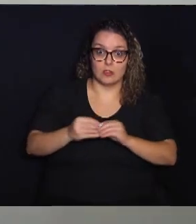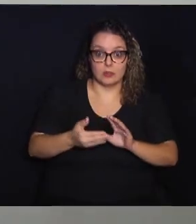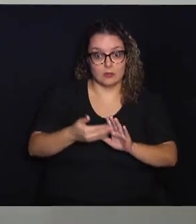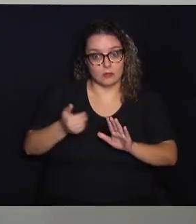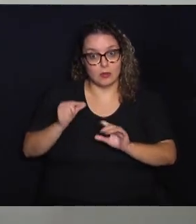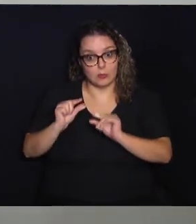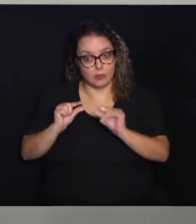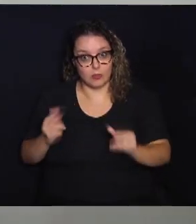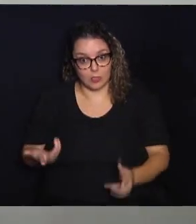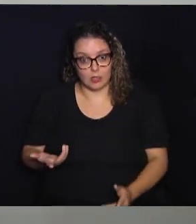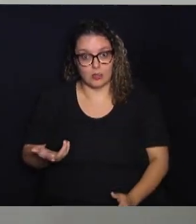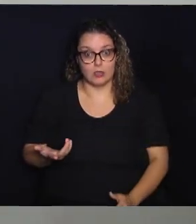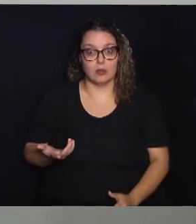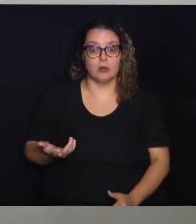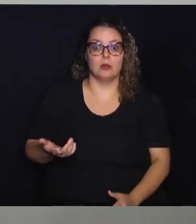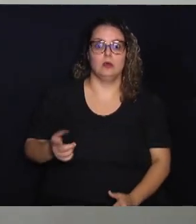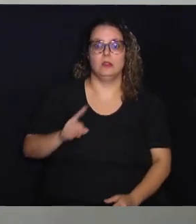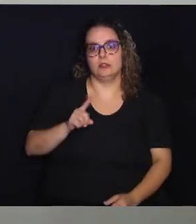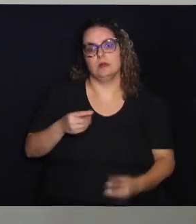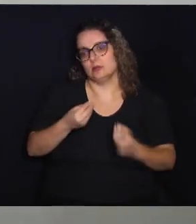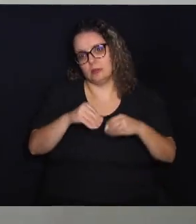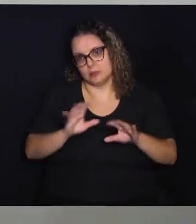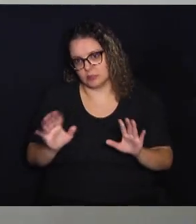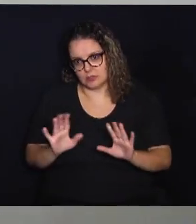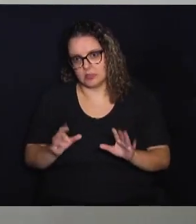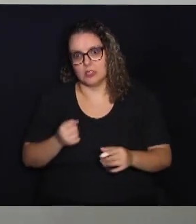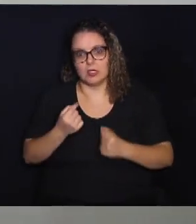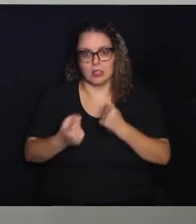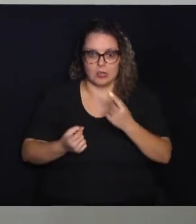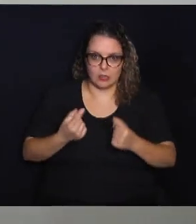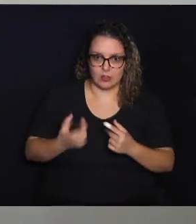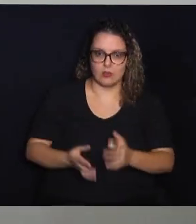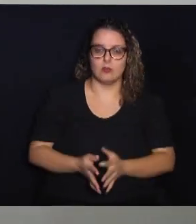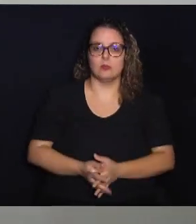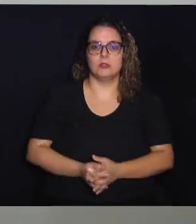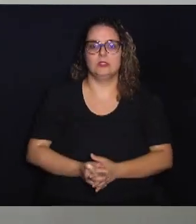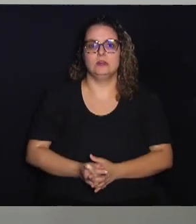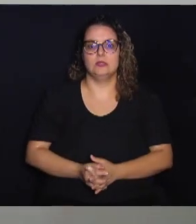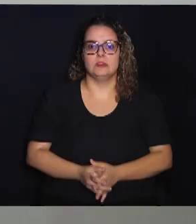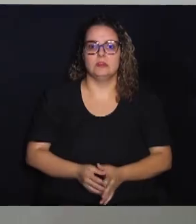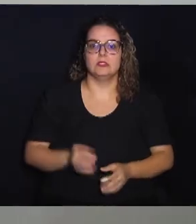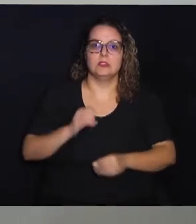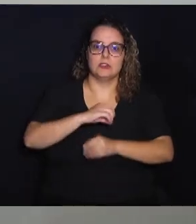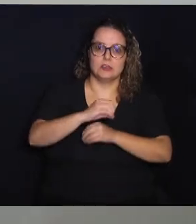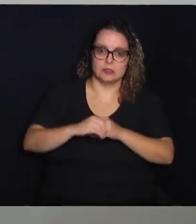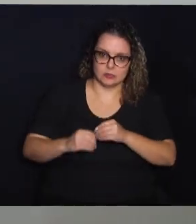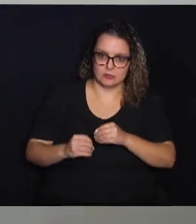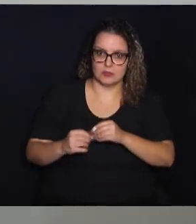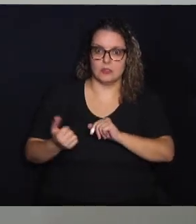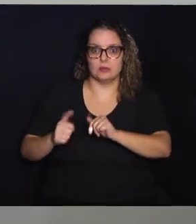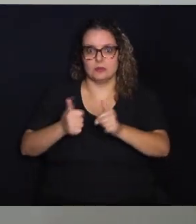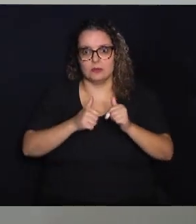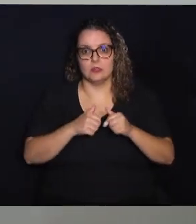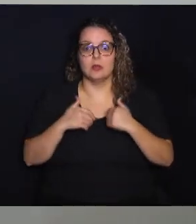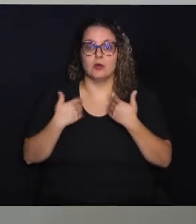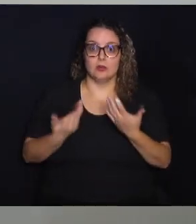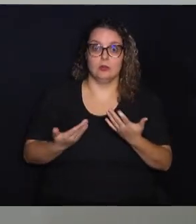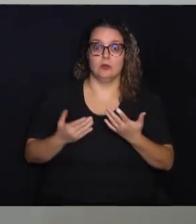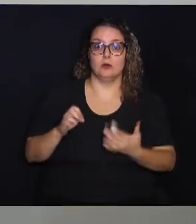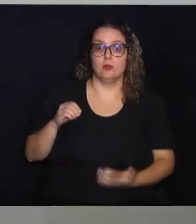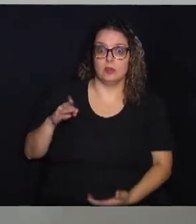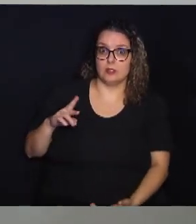poucas células, nada que vá prejudicá-lo, tá? Nada que vai prejudicar o embrião. E essas células são analisadas para verificar quais são os